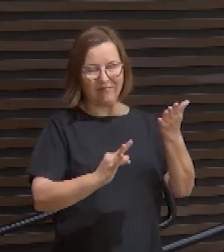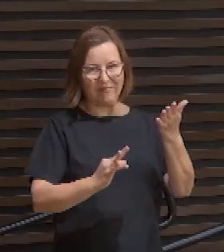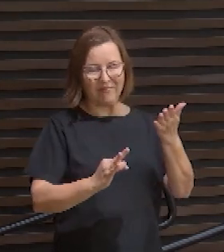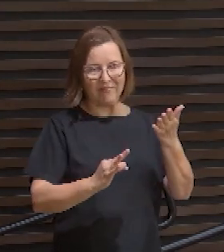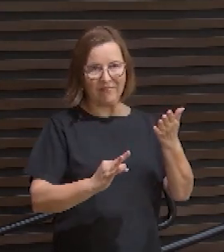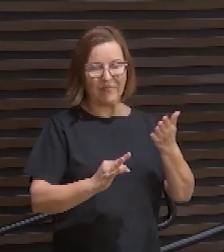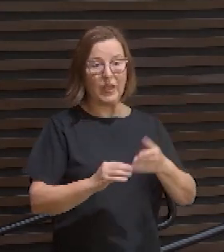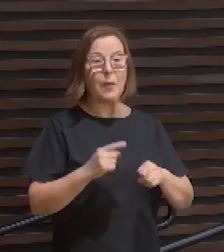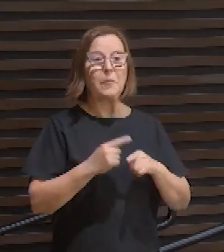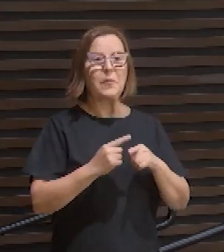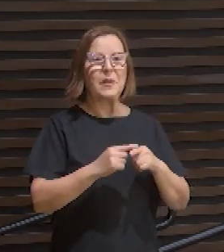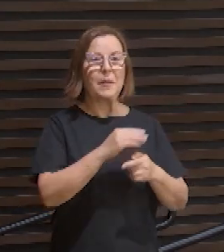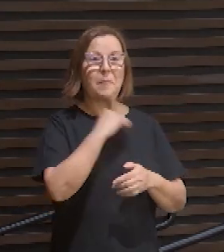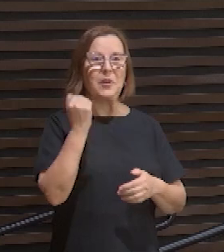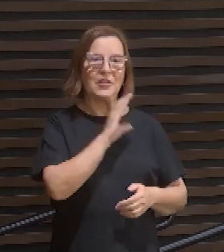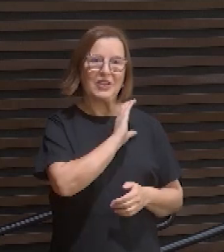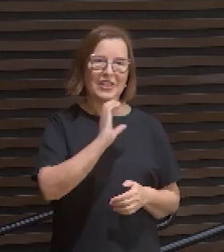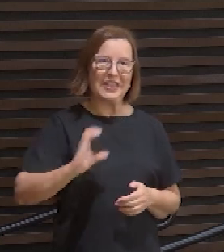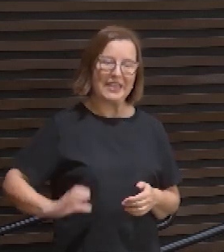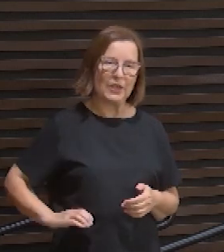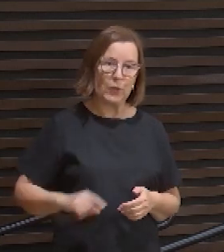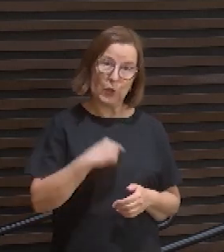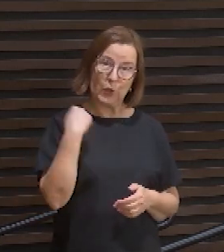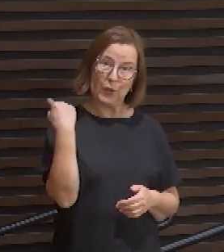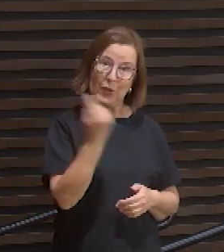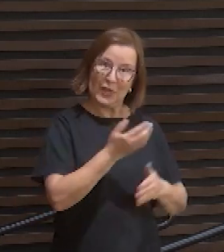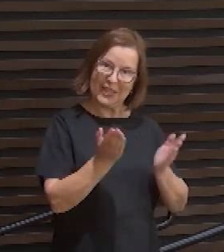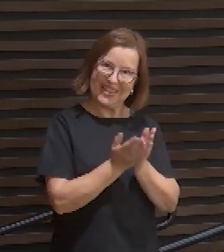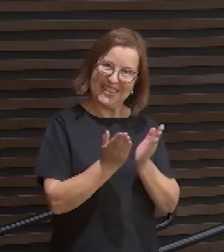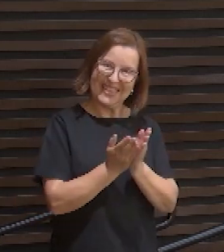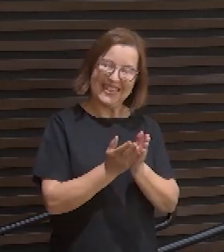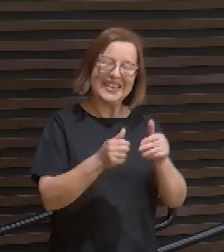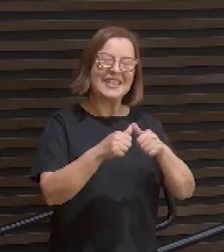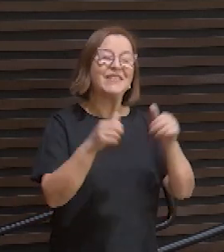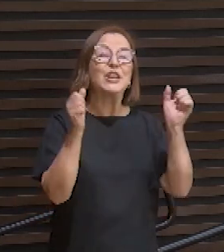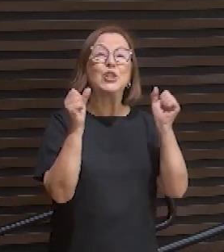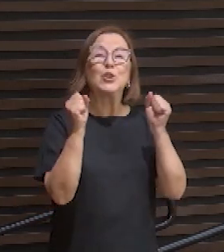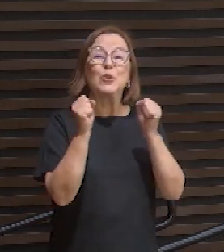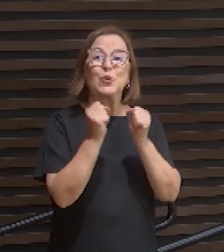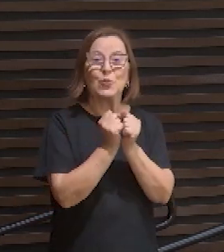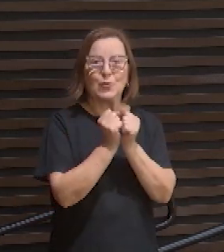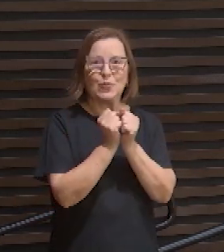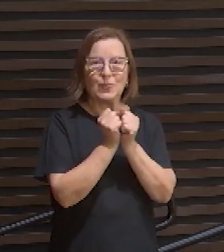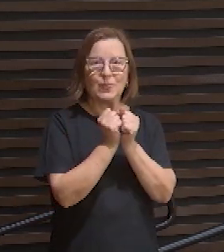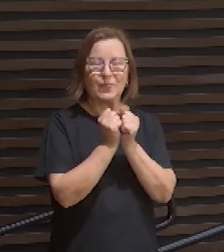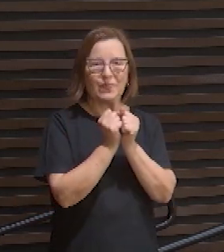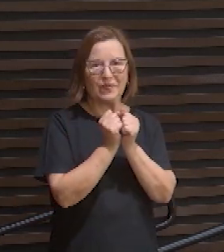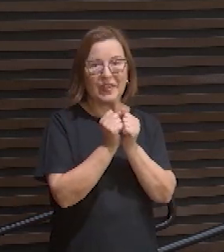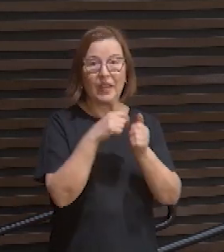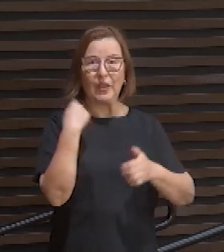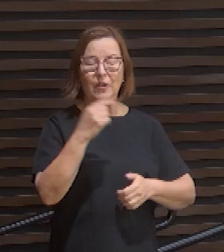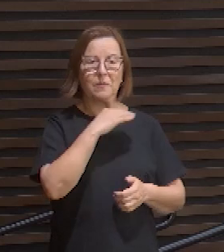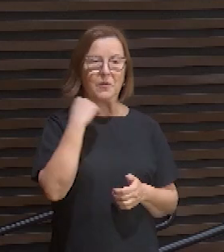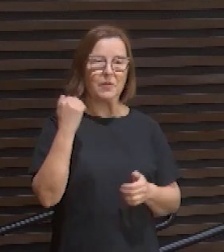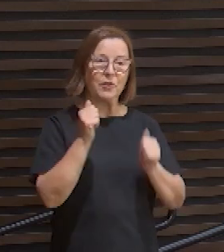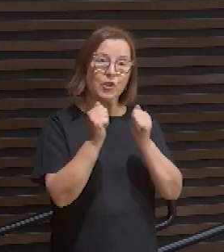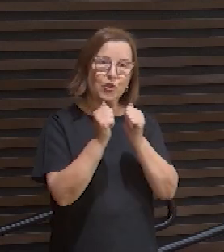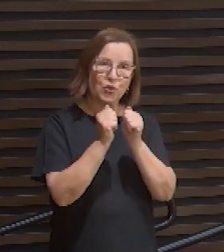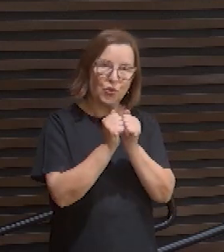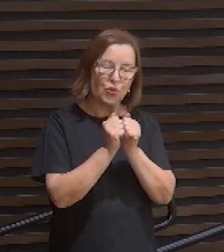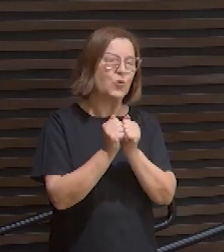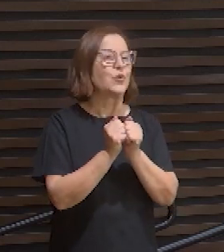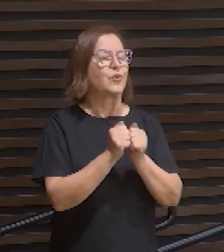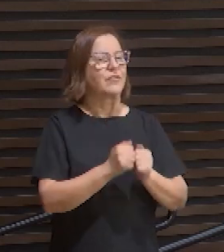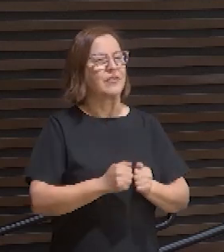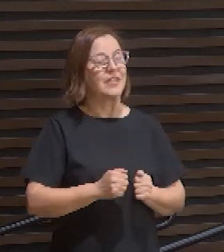Porque na morte de Cristo, nós, os crentes, estávamos juntamente com ele. Nós morremos juntamente com ele e ao